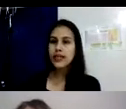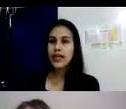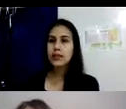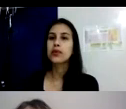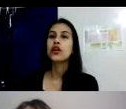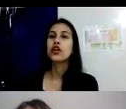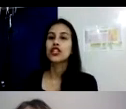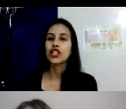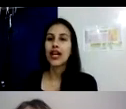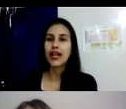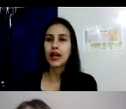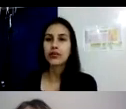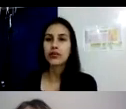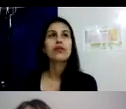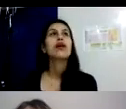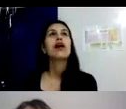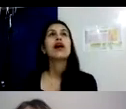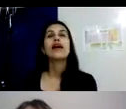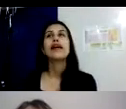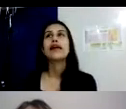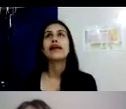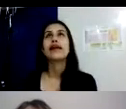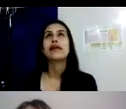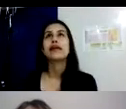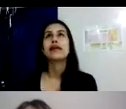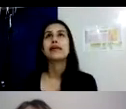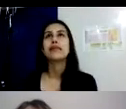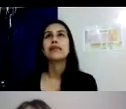como, por exemplo, Xarelton,